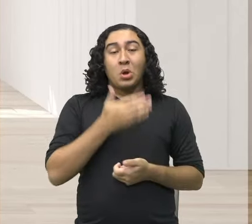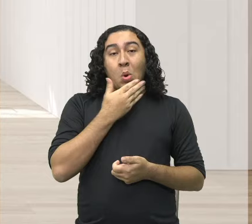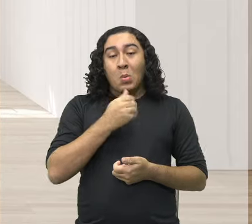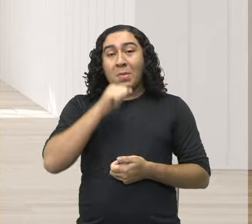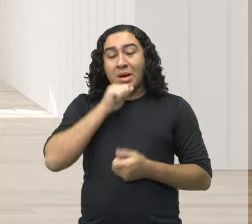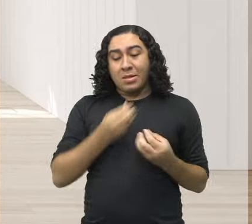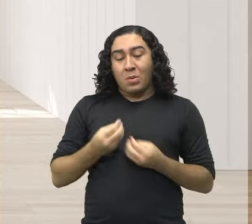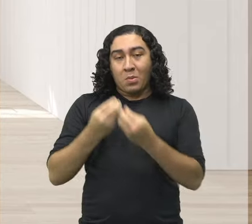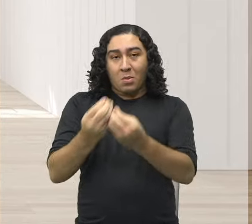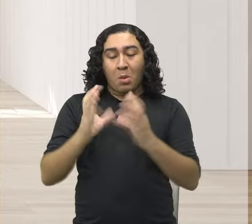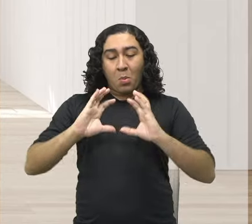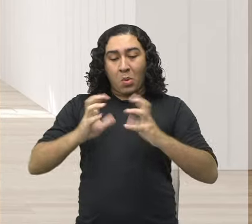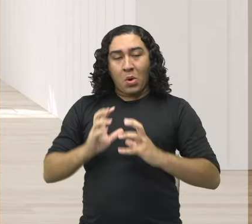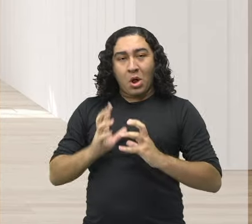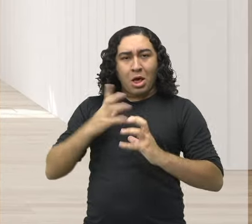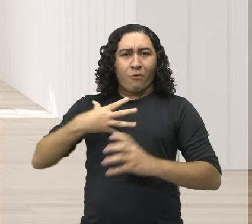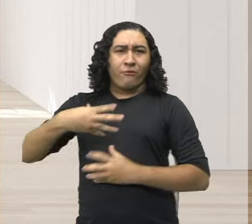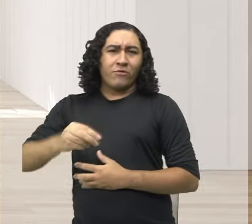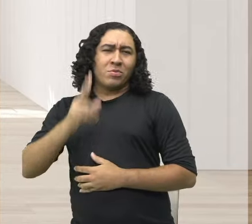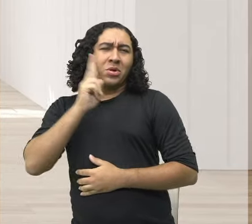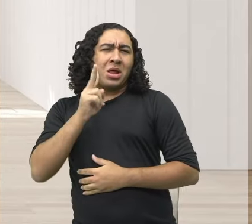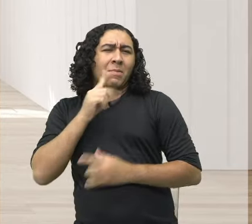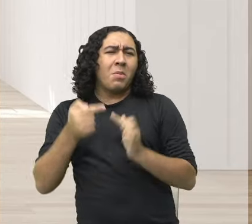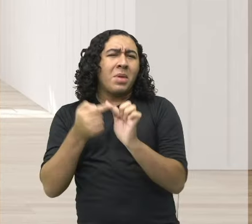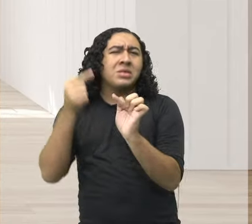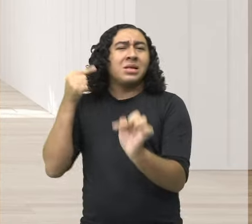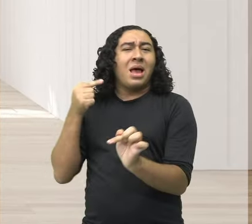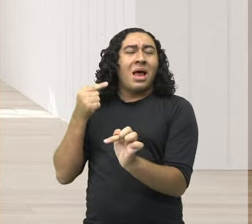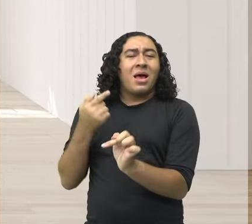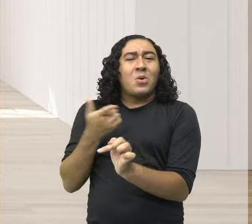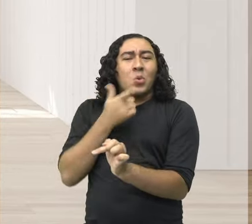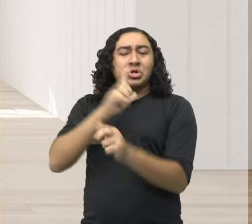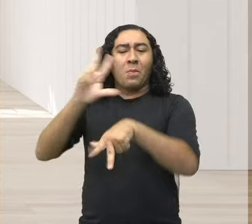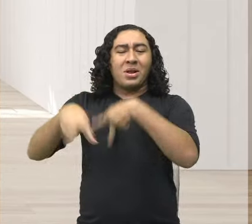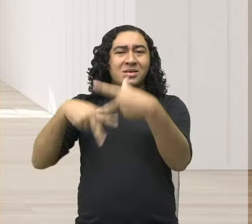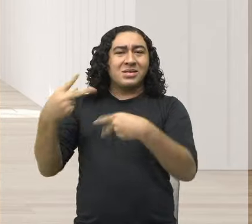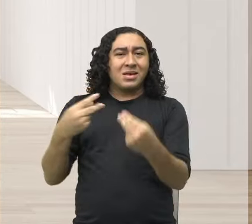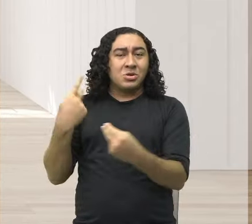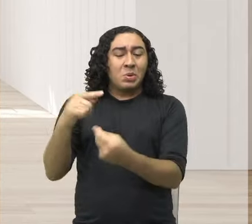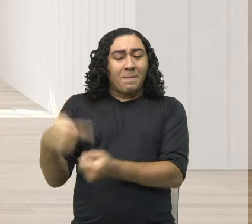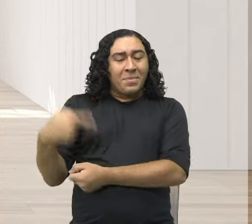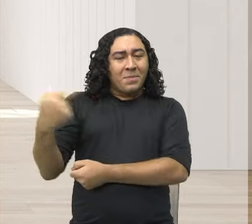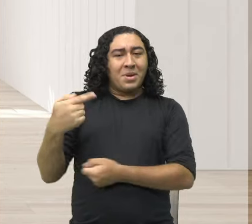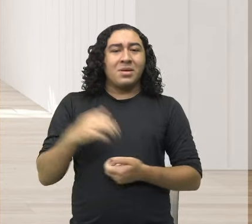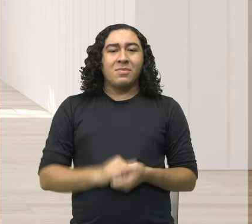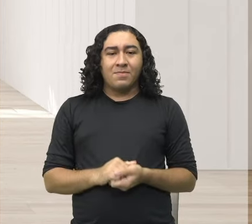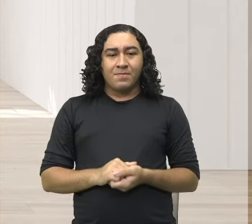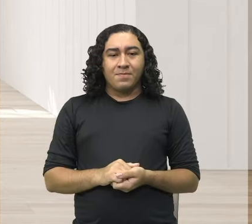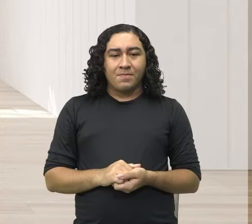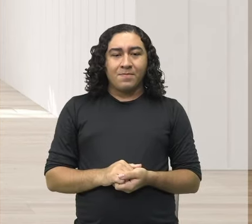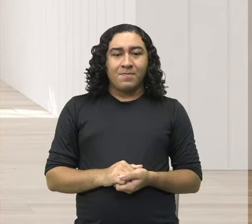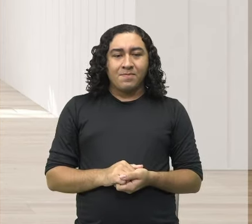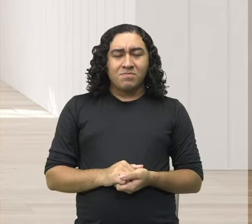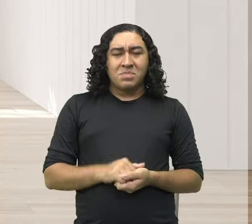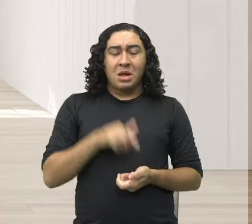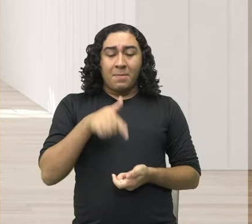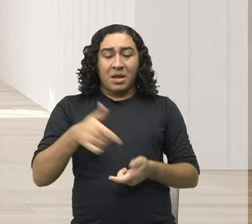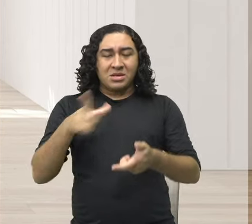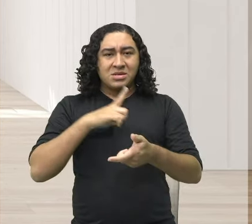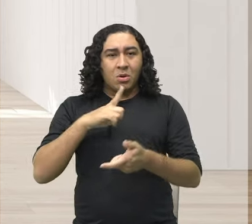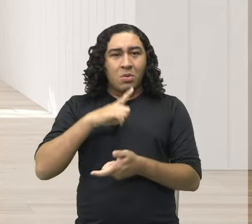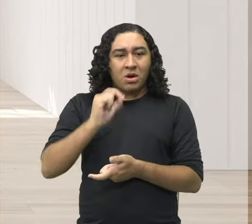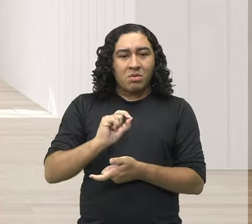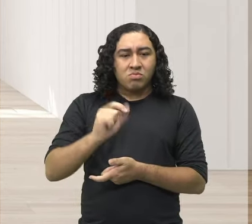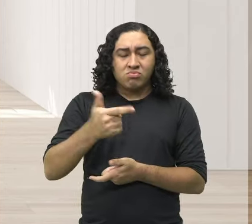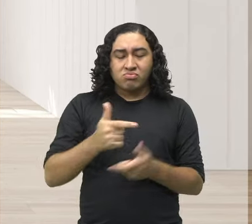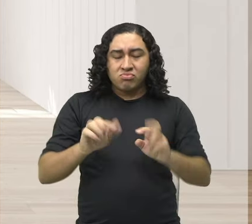ao filho, lembrando o prazer que sentira ao ganhar a sua primeira bola do pai. Uma número 5, sem tento oficial de